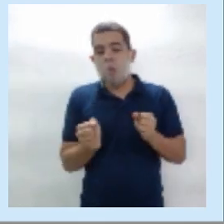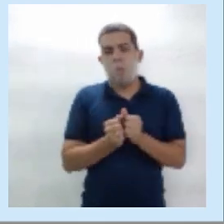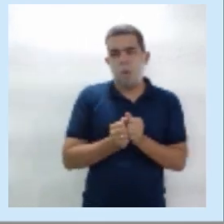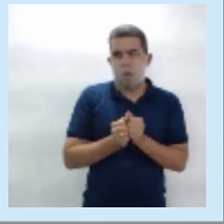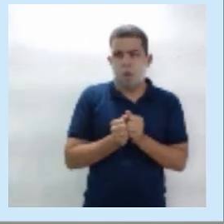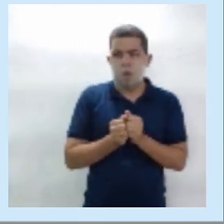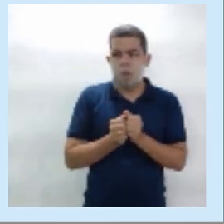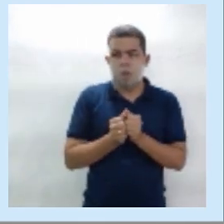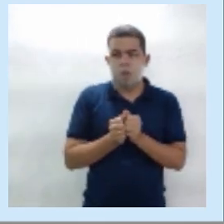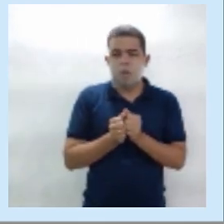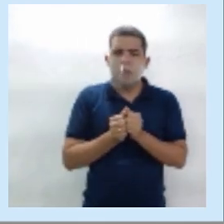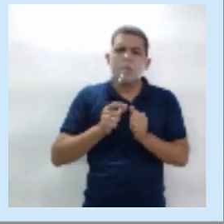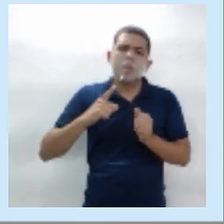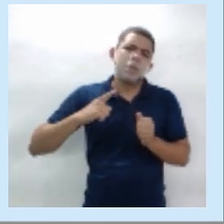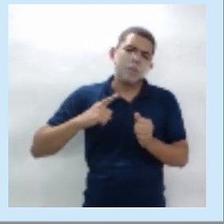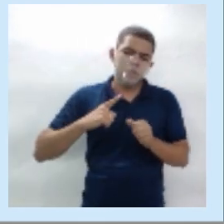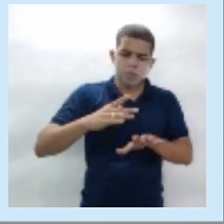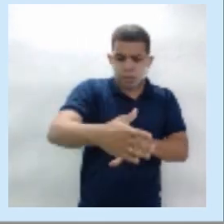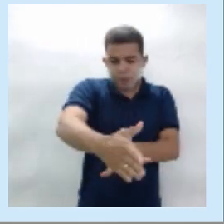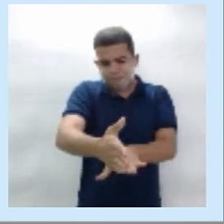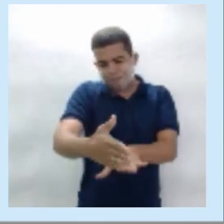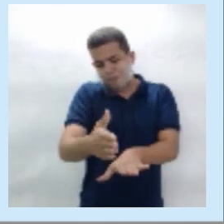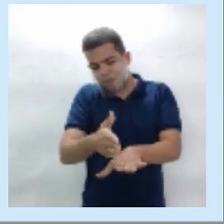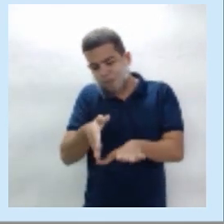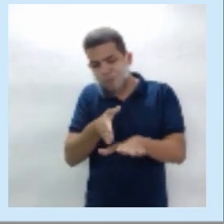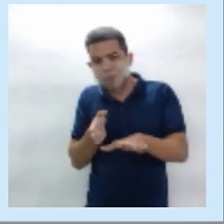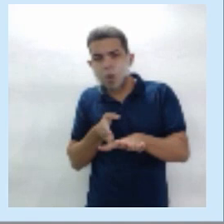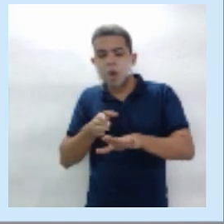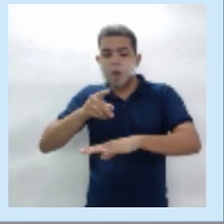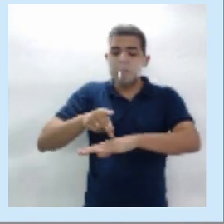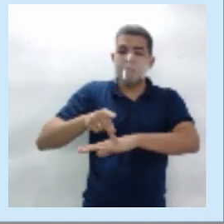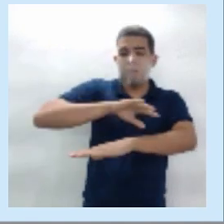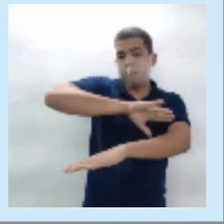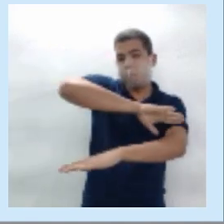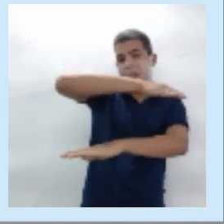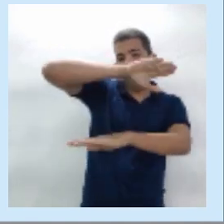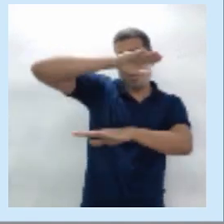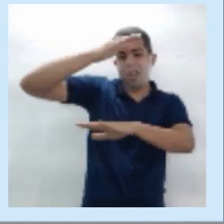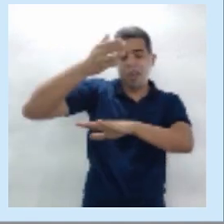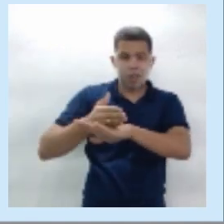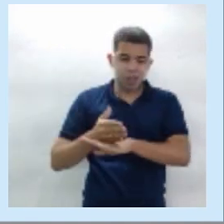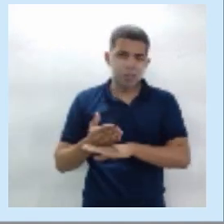ter as formações, no caso aí, de montanhas,